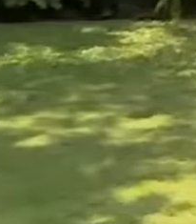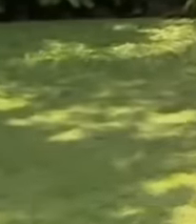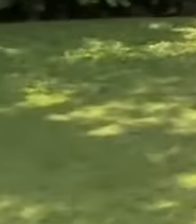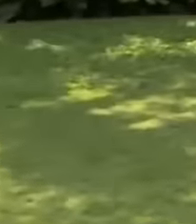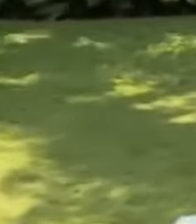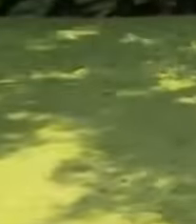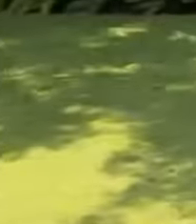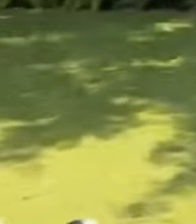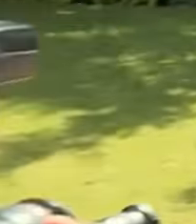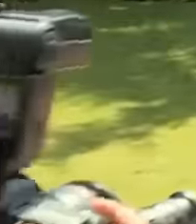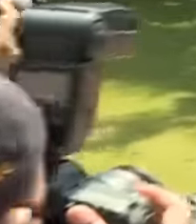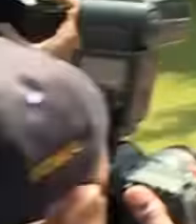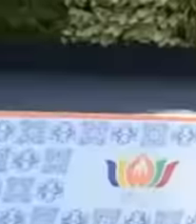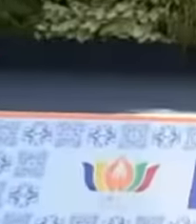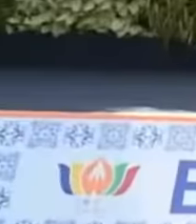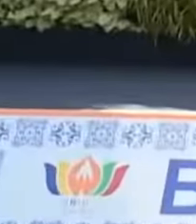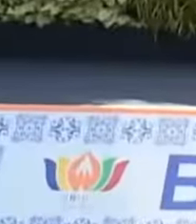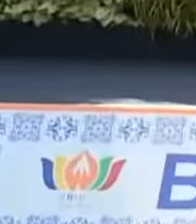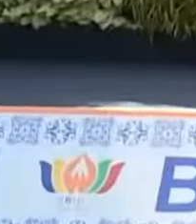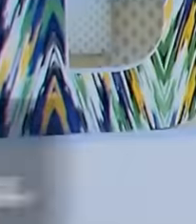faremos.